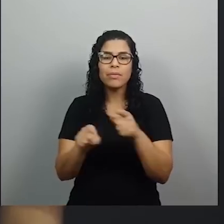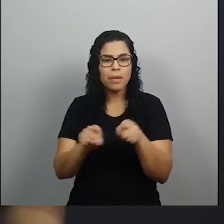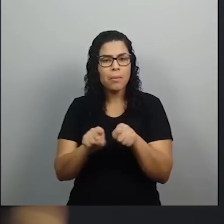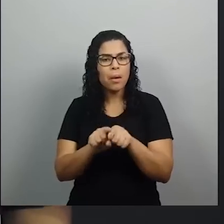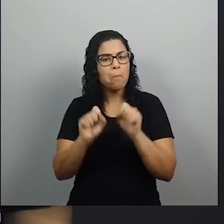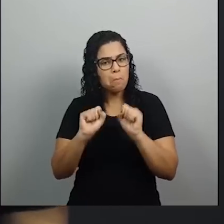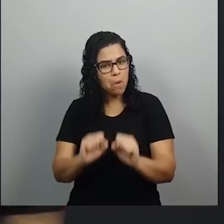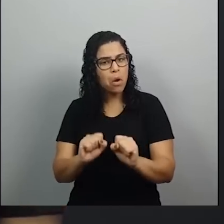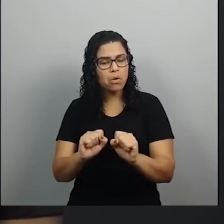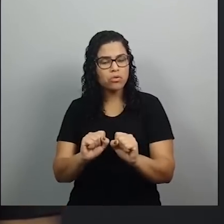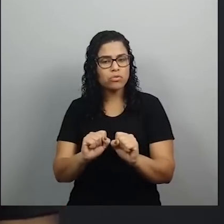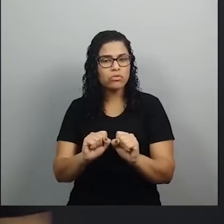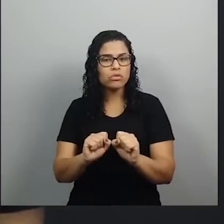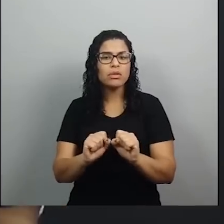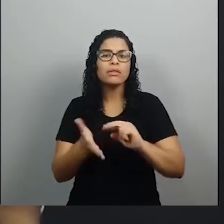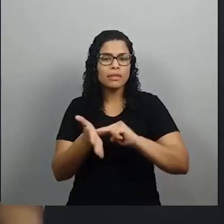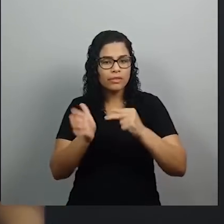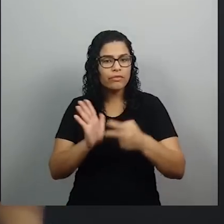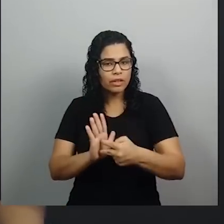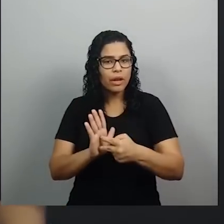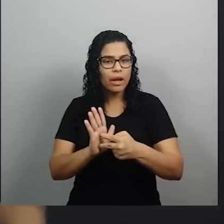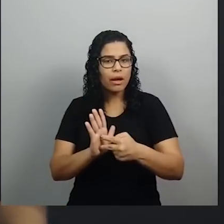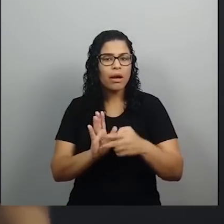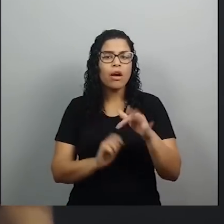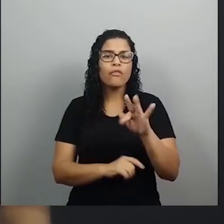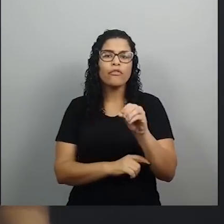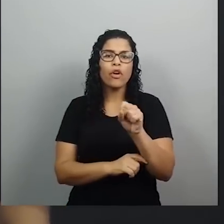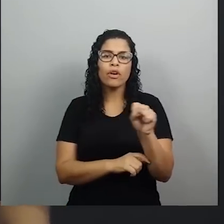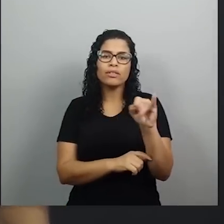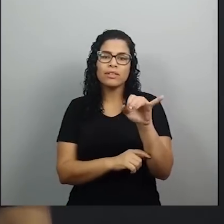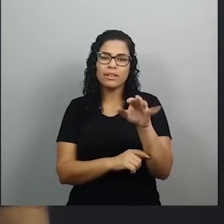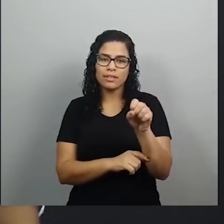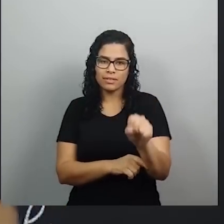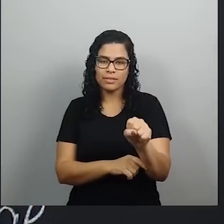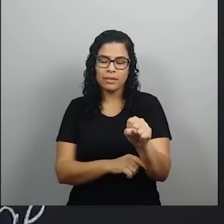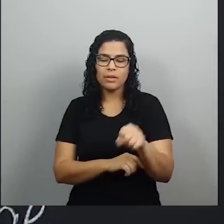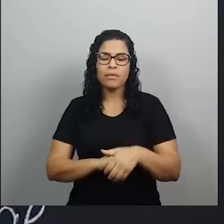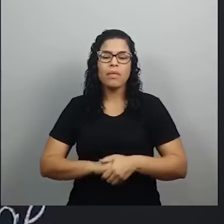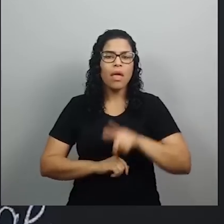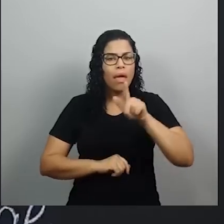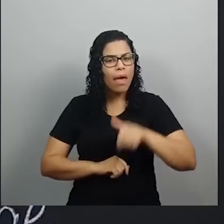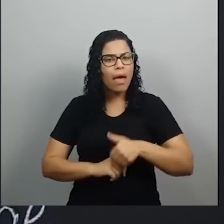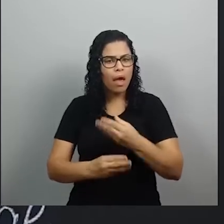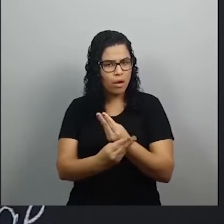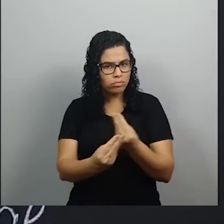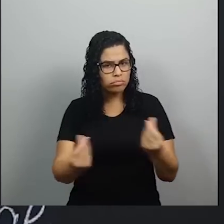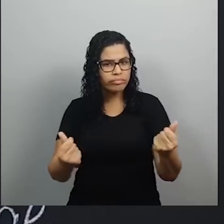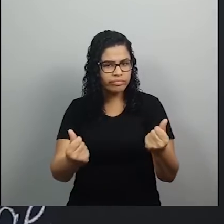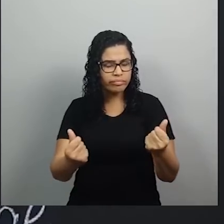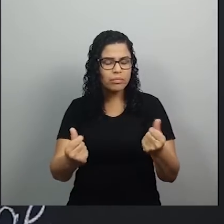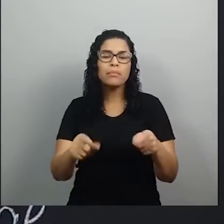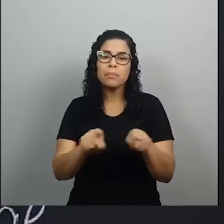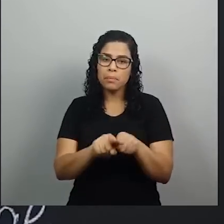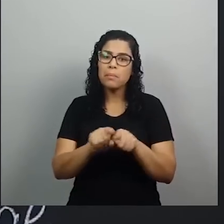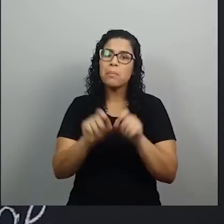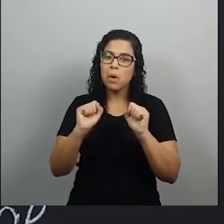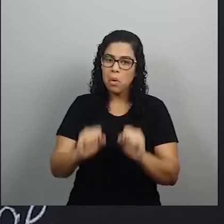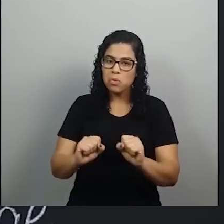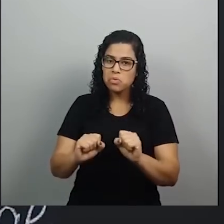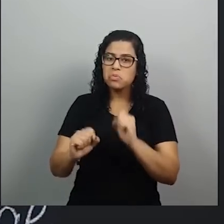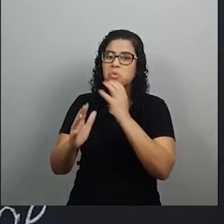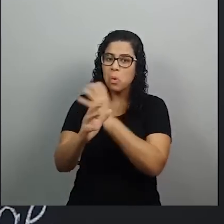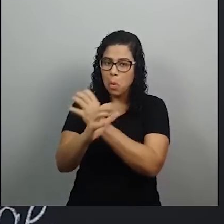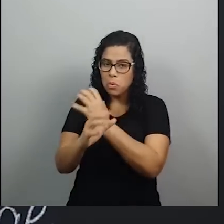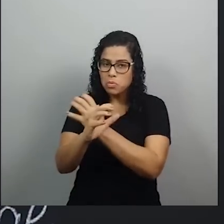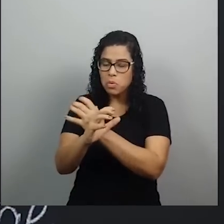Então, fóssil de 11 mil para cima. Então, isso é fóssil. Fóssil é resto? Pode ser. Fóssil é osso?